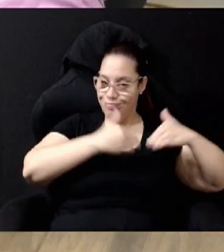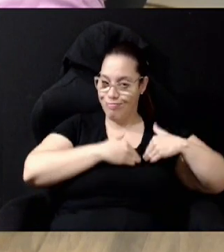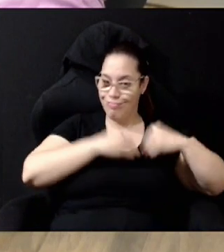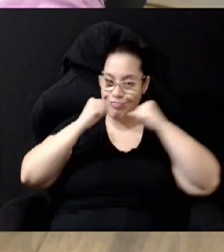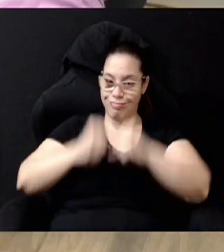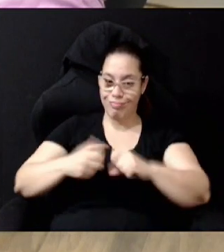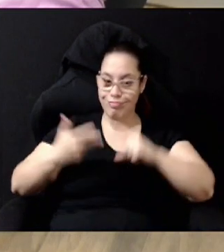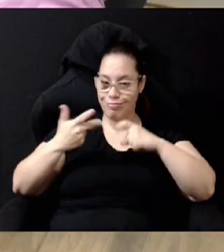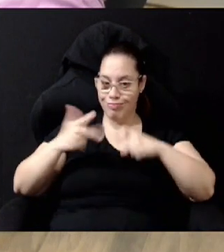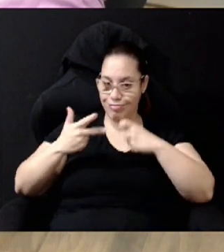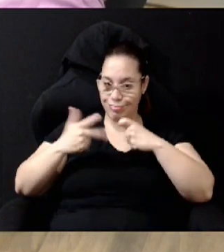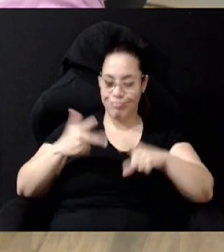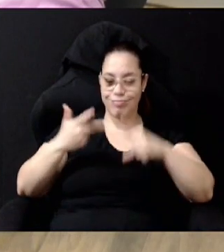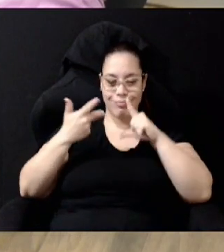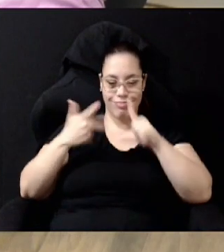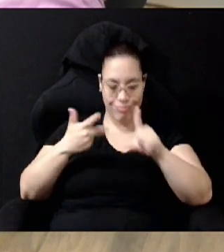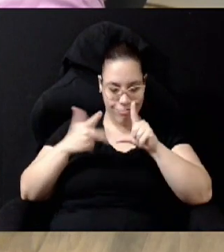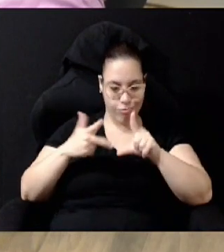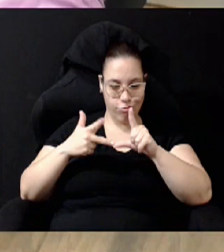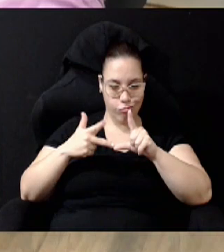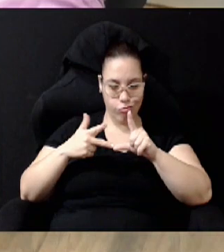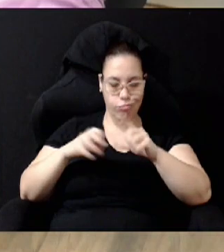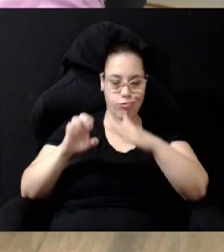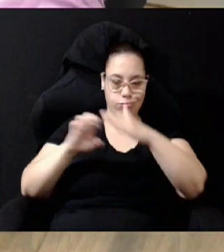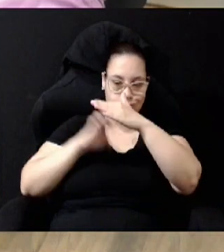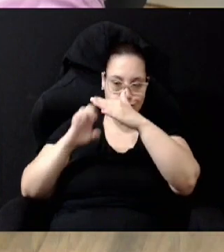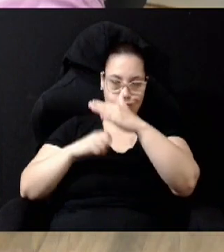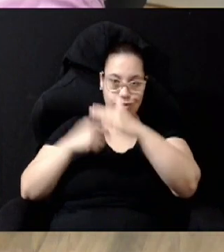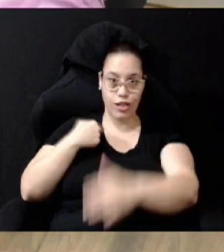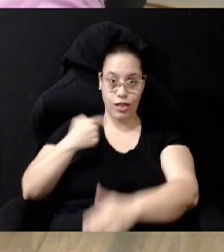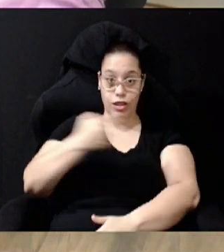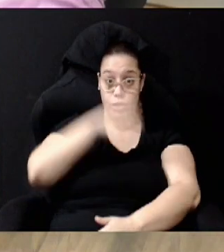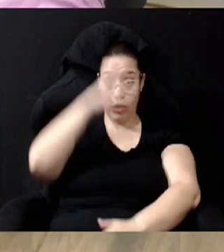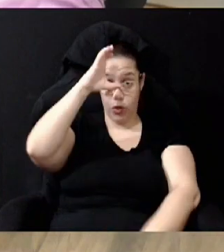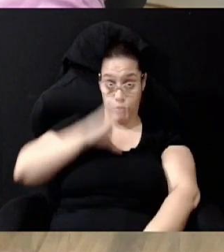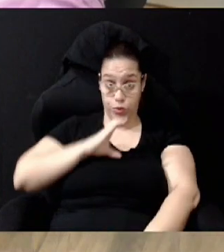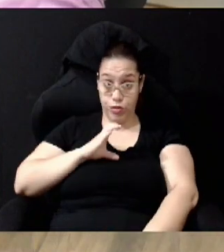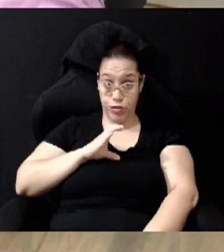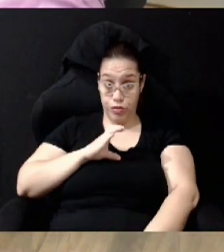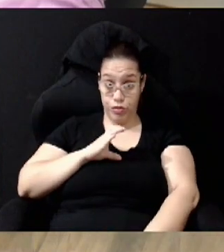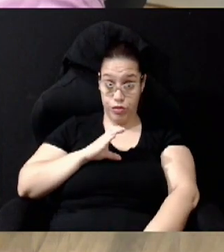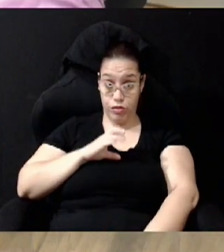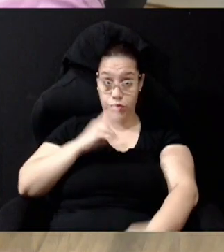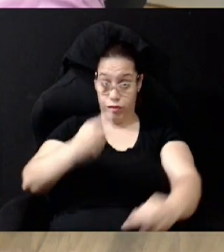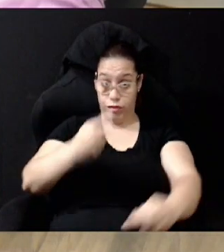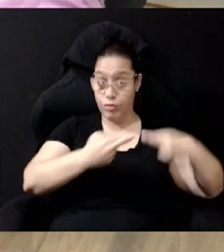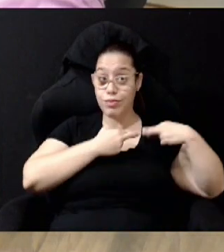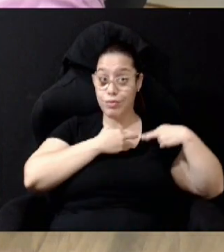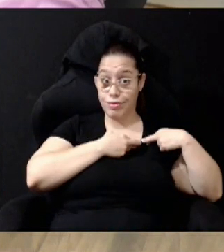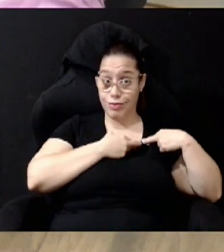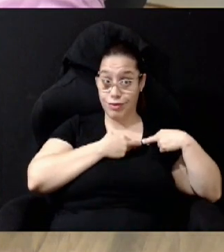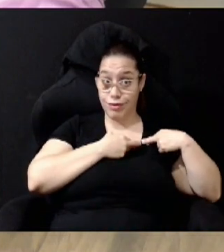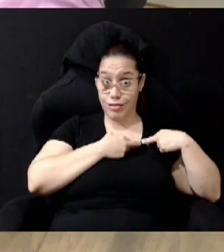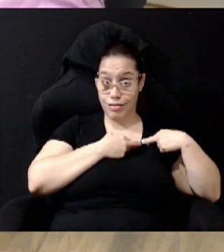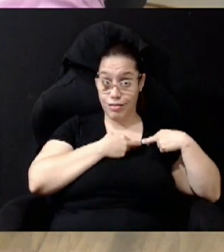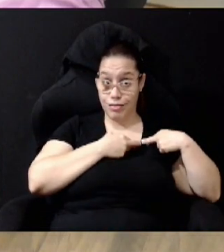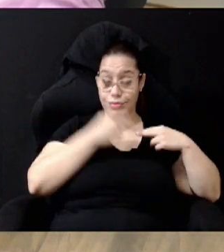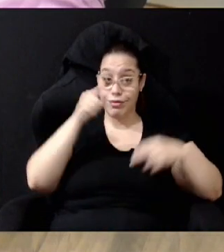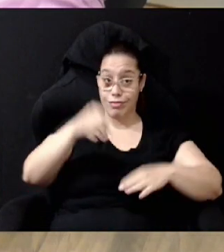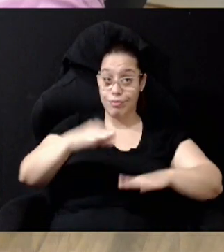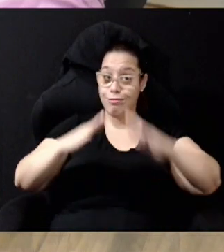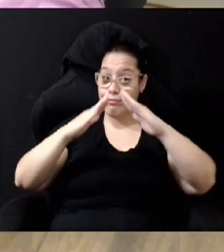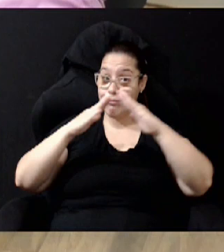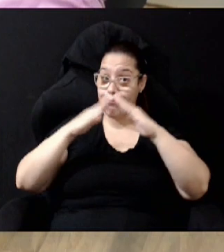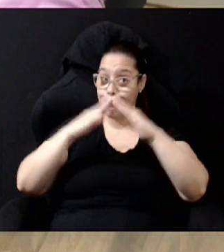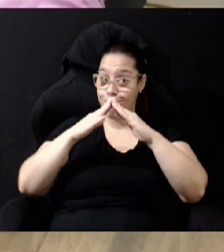Poder Legislativo, das empresas, e nós, como cidadãos, temos a nossa responsabilidade. A você aí de casa, quero